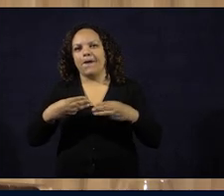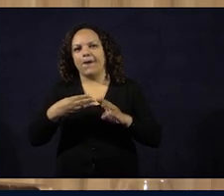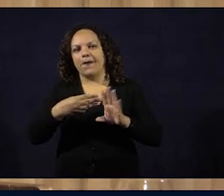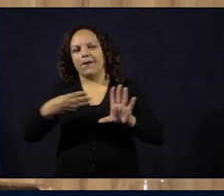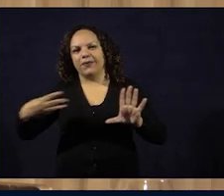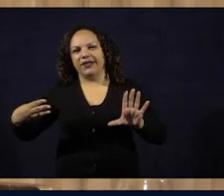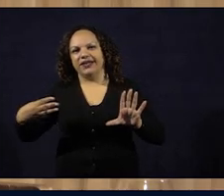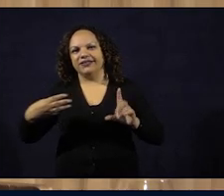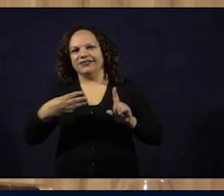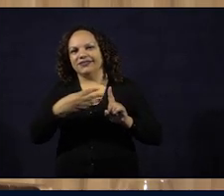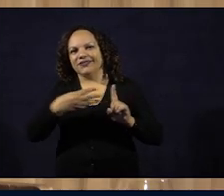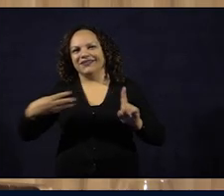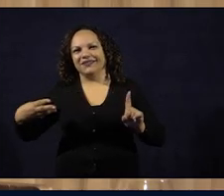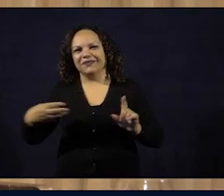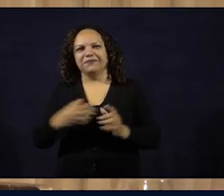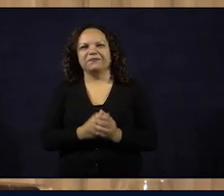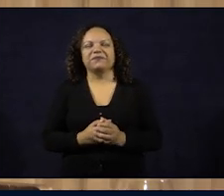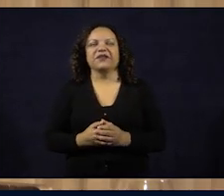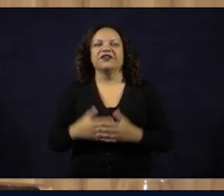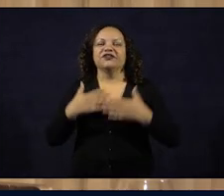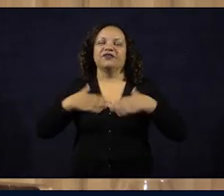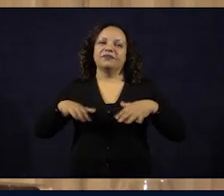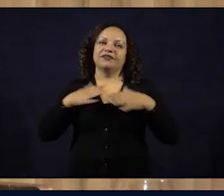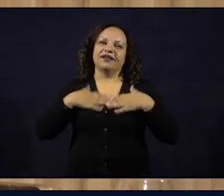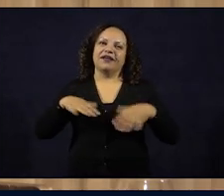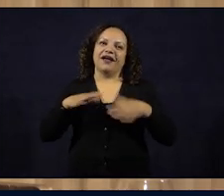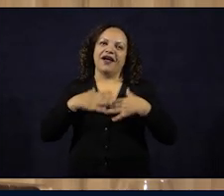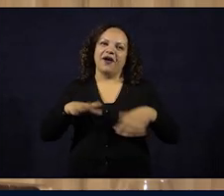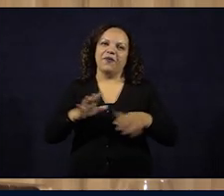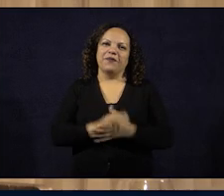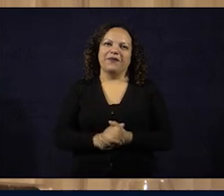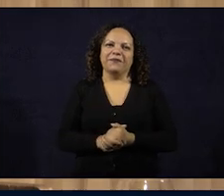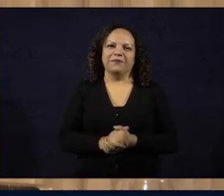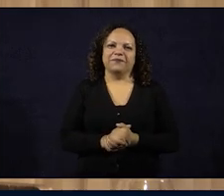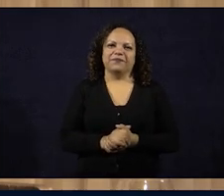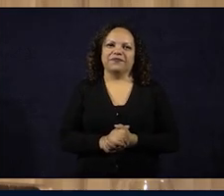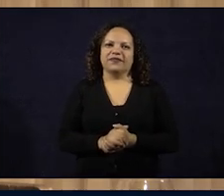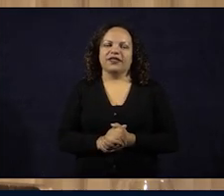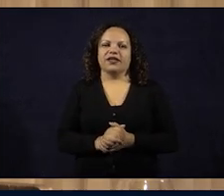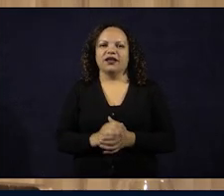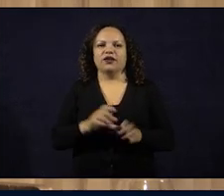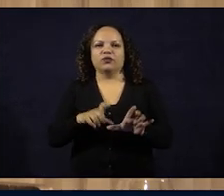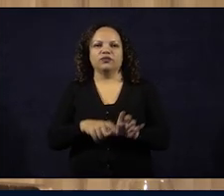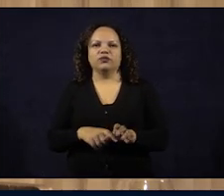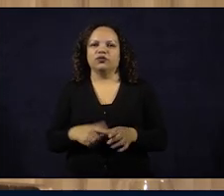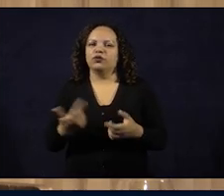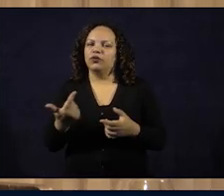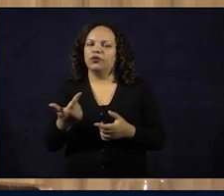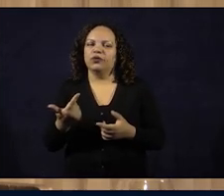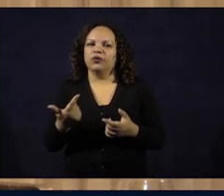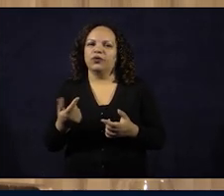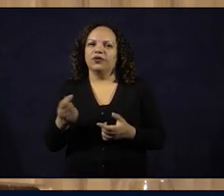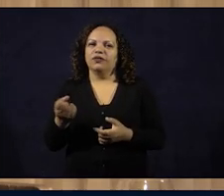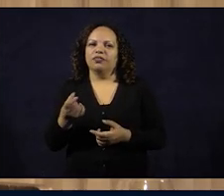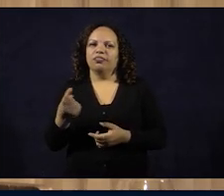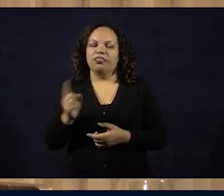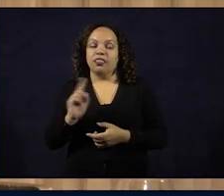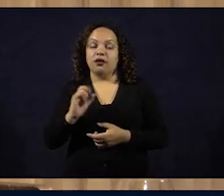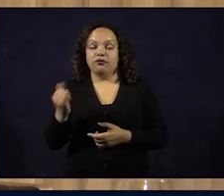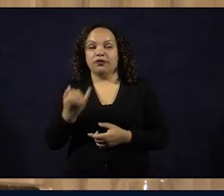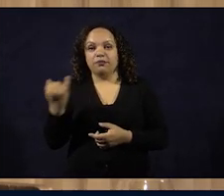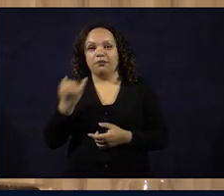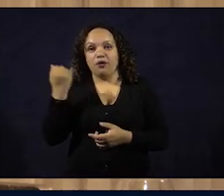tivemos a tranquilidade de fazer os investimentos no porto, independente da assinatura do contrato. Os investimentos eram necessários